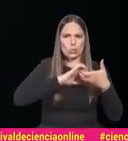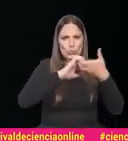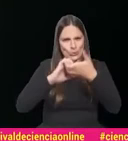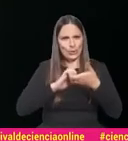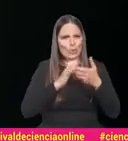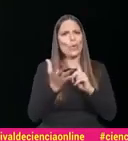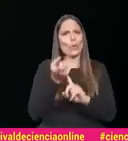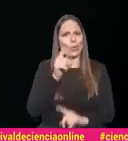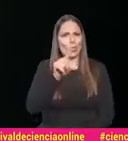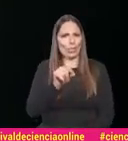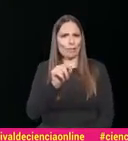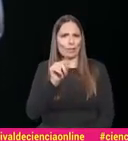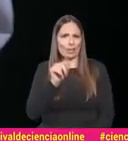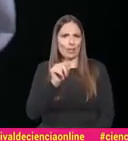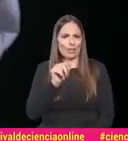é possível também